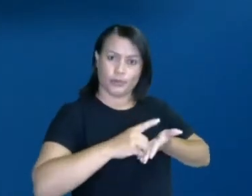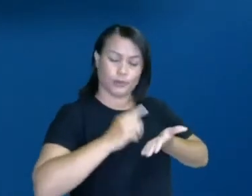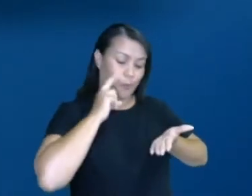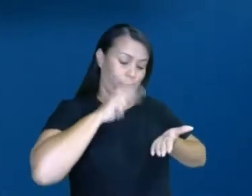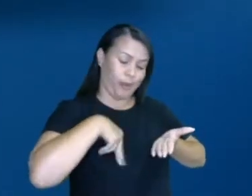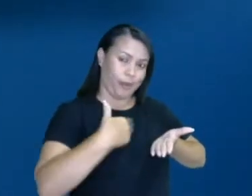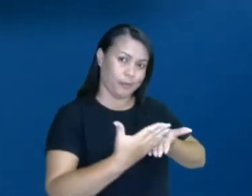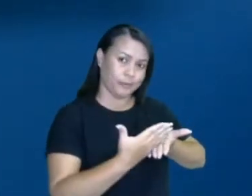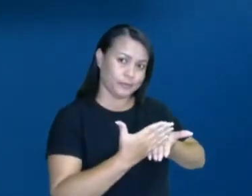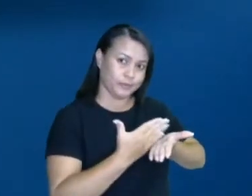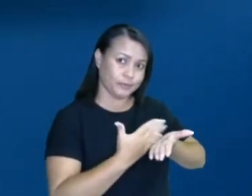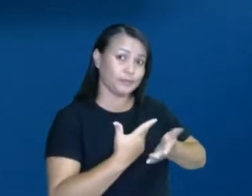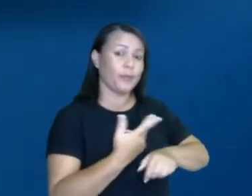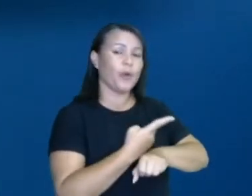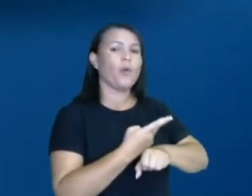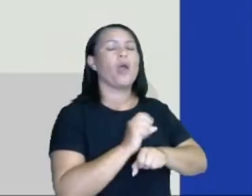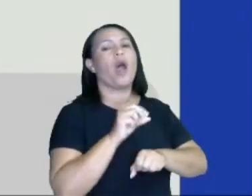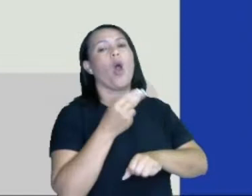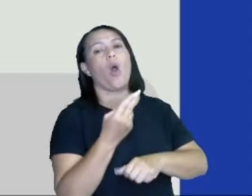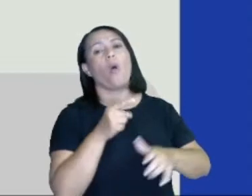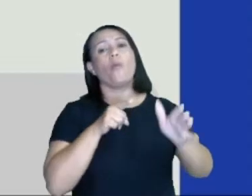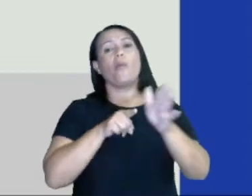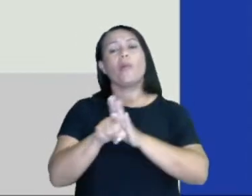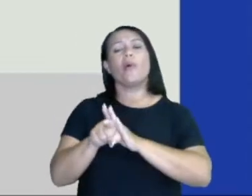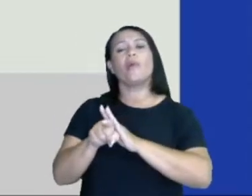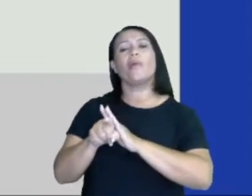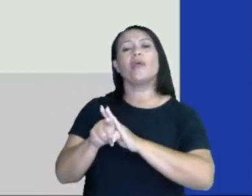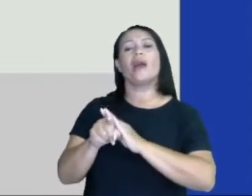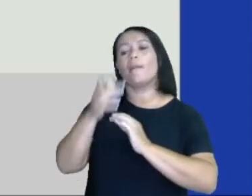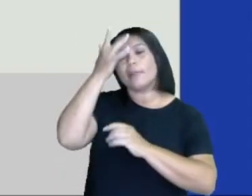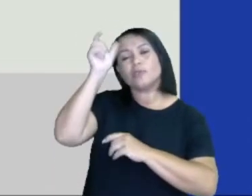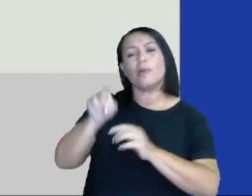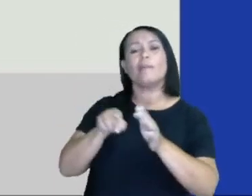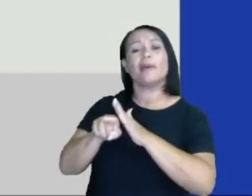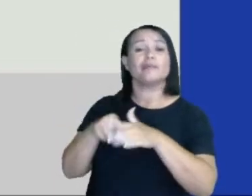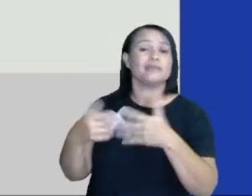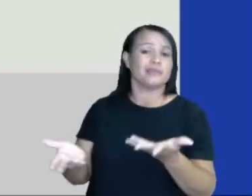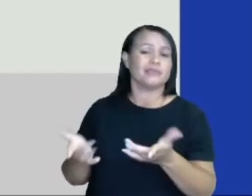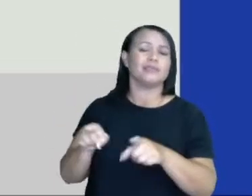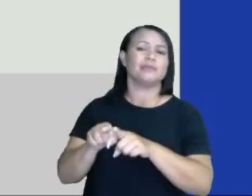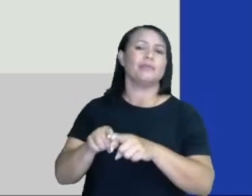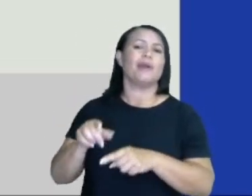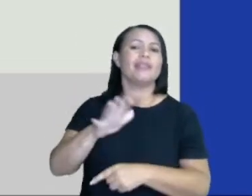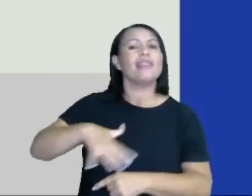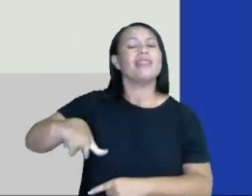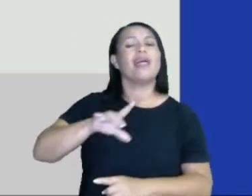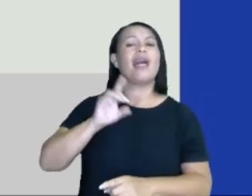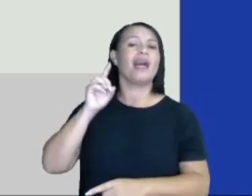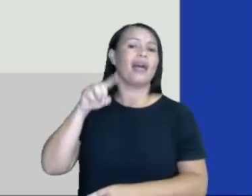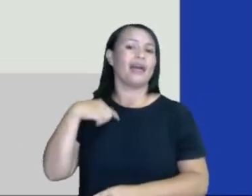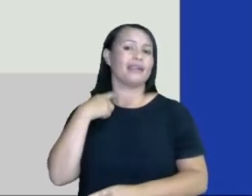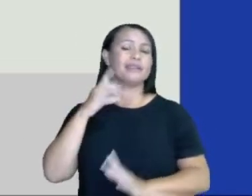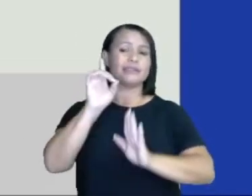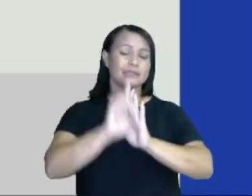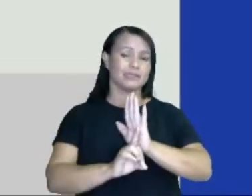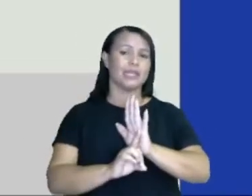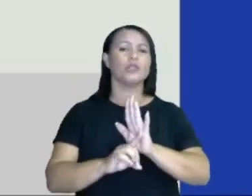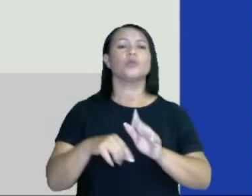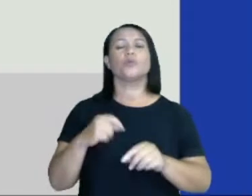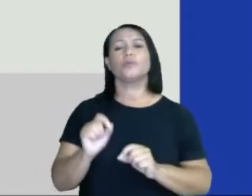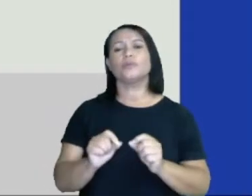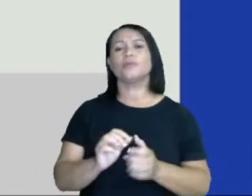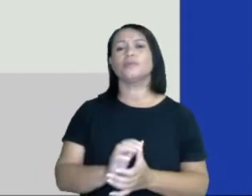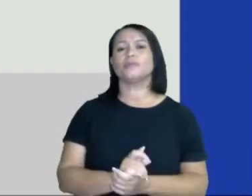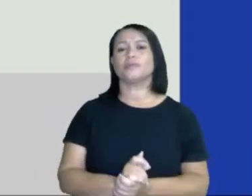ou então ser da área do direito. E certo previsto nesta lei, caberá